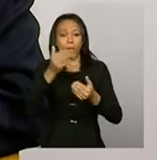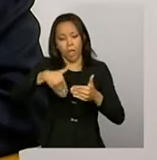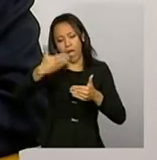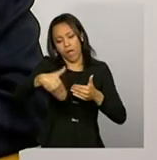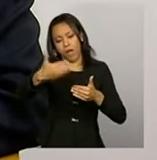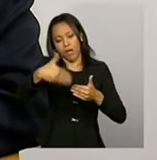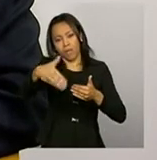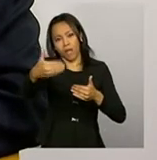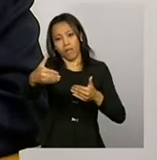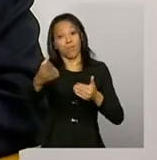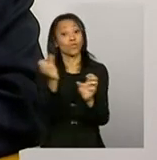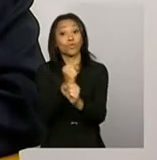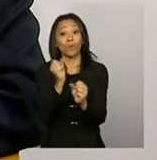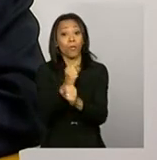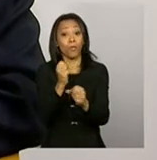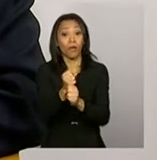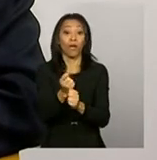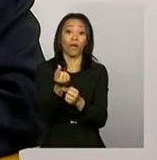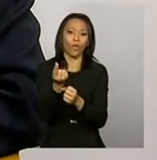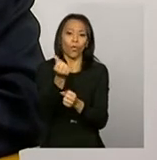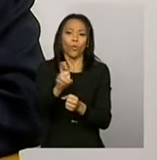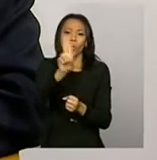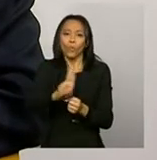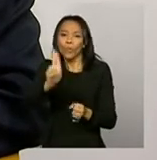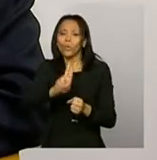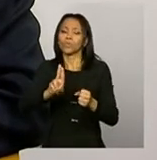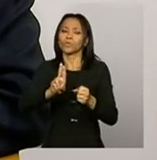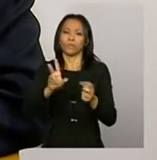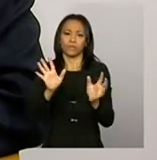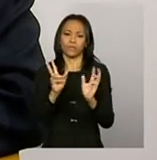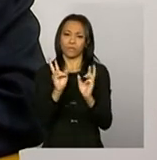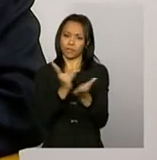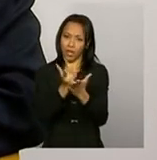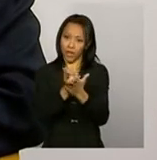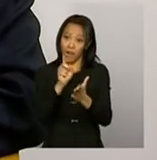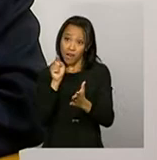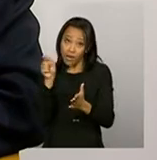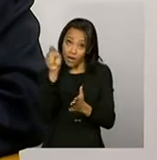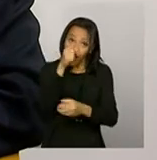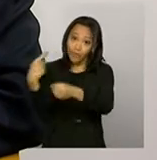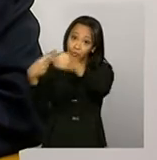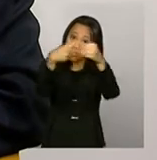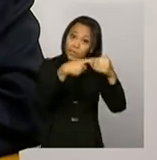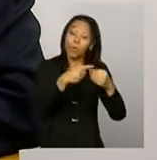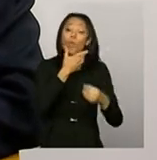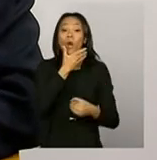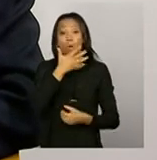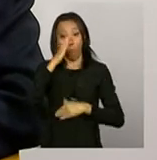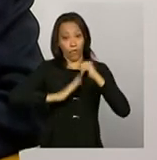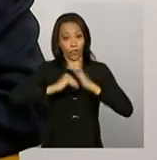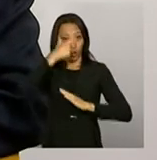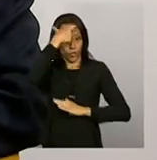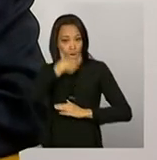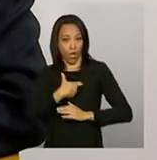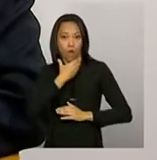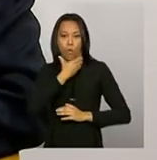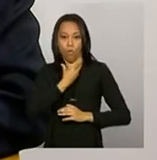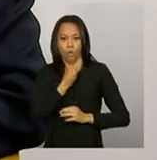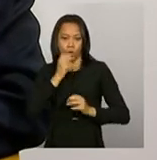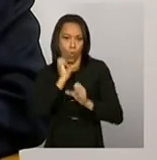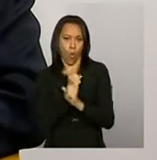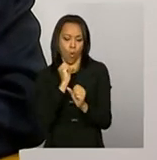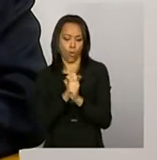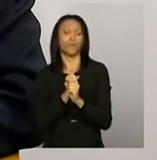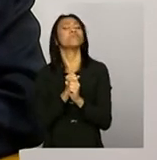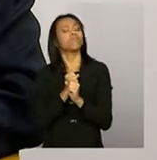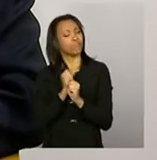encaminhada a prestação de conta no âmbito do município. O contador, ele pode ajudar, ele é a